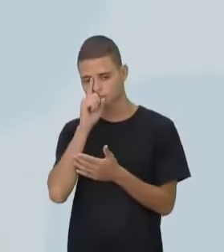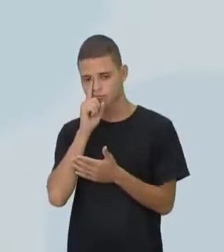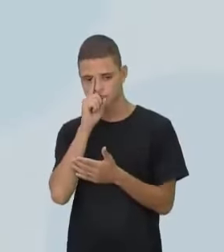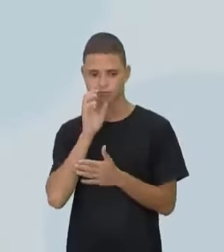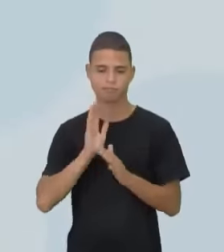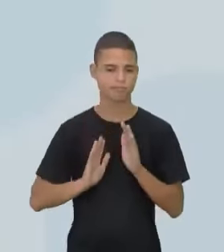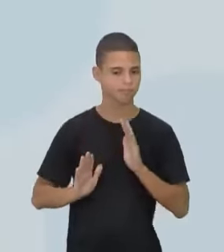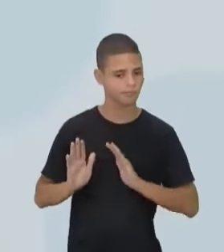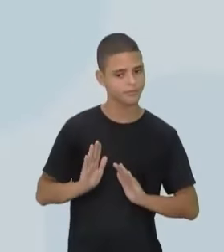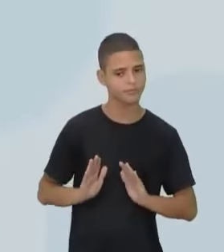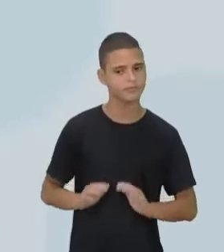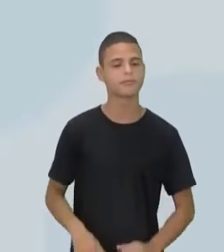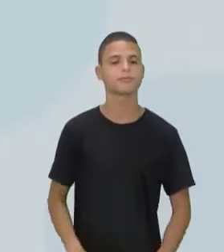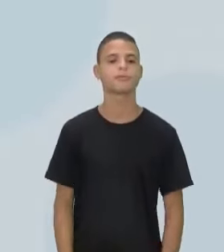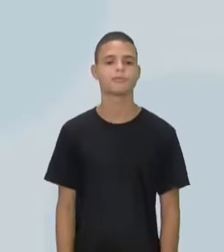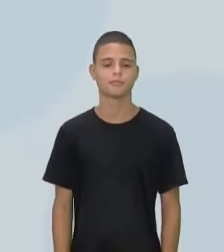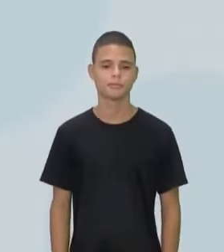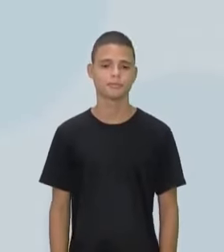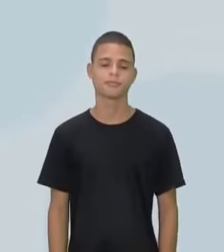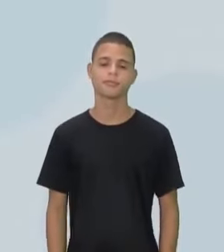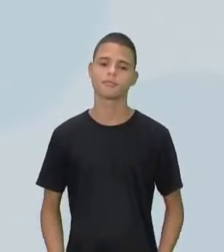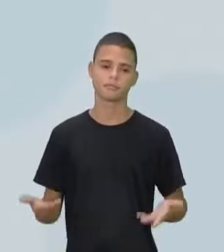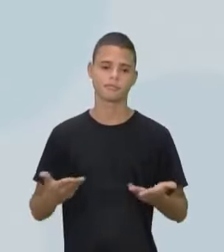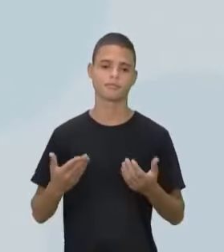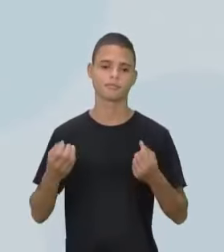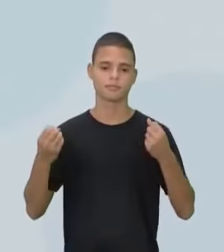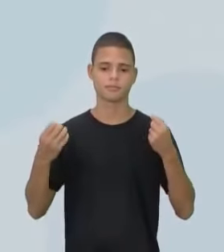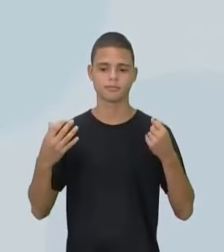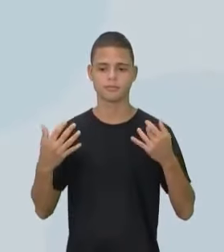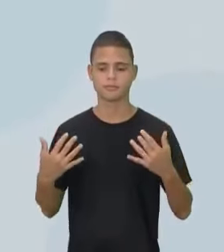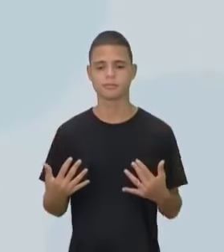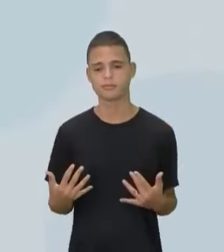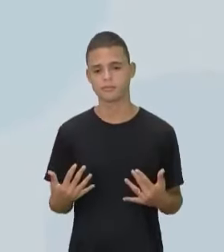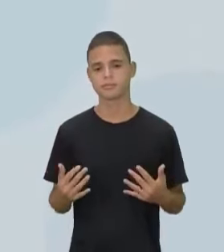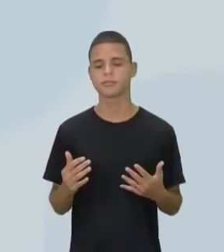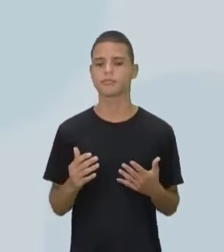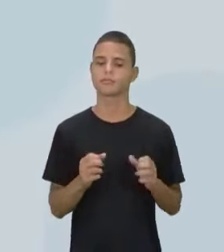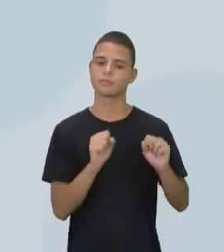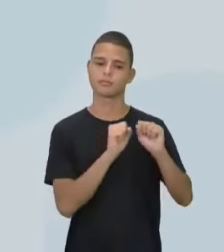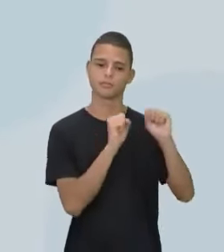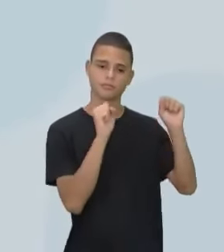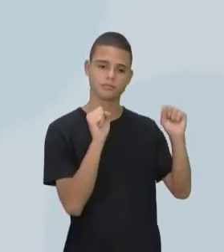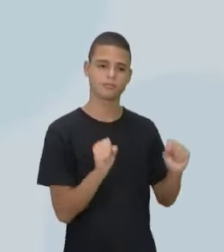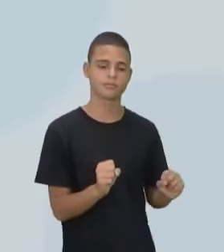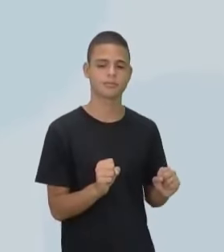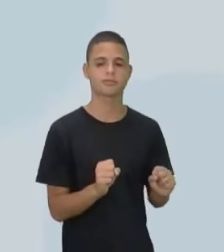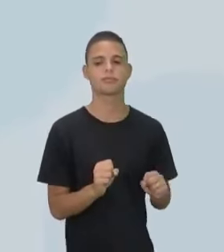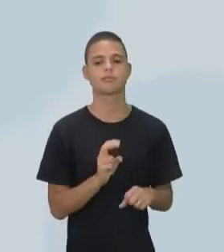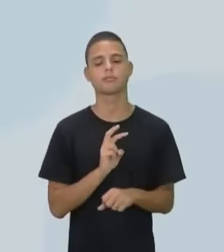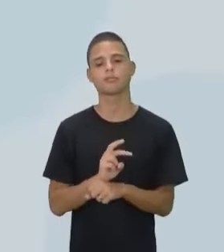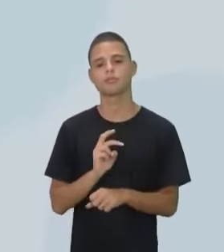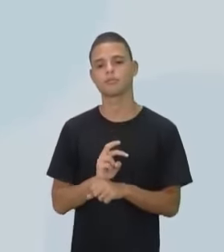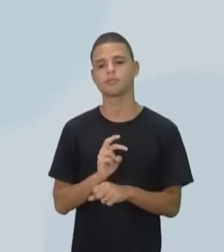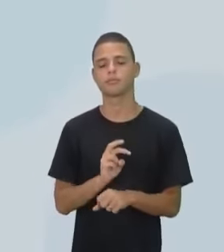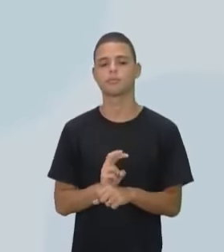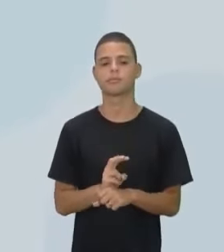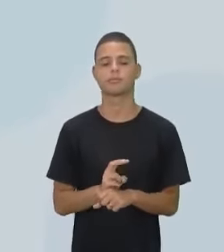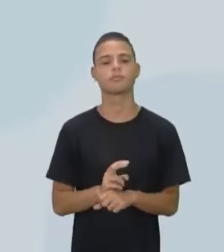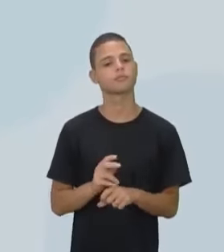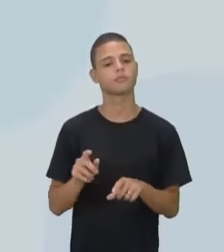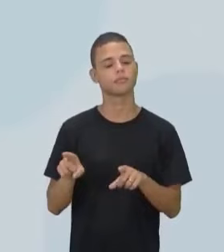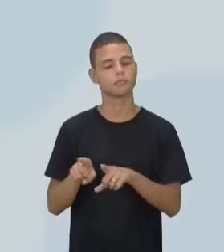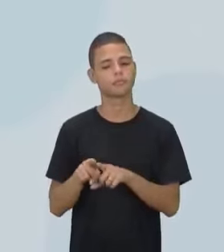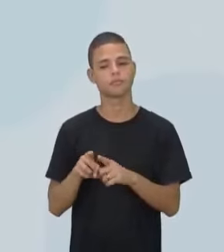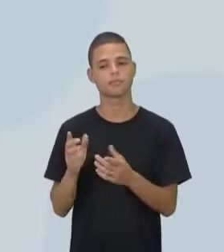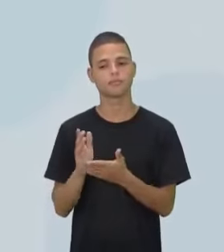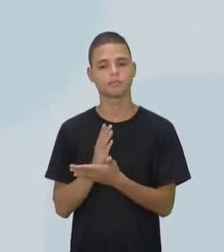tá? Então essa parte aqui a gente vai falar um pouquinho, né, do sistema, né, de defesa civil e de que as